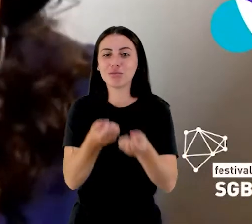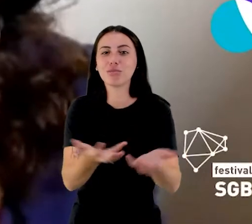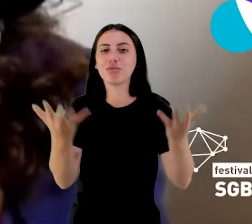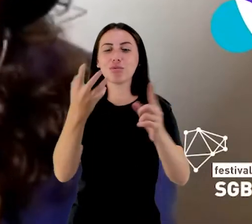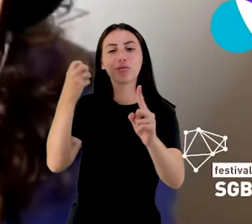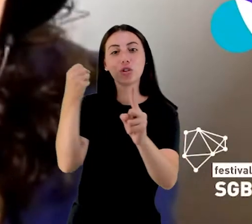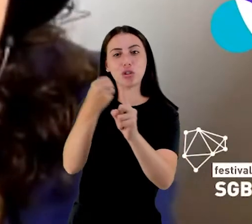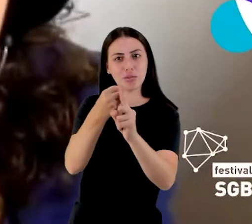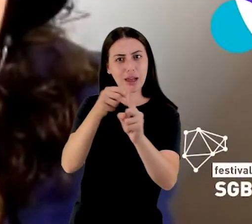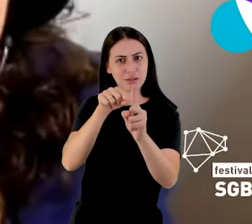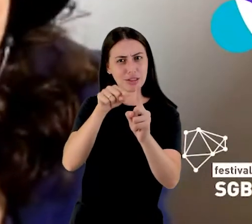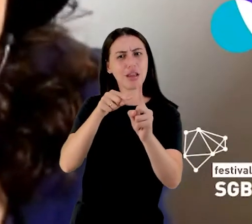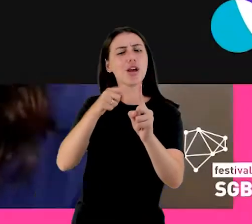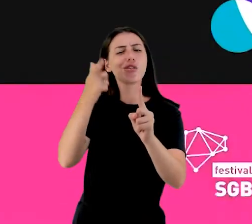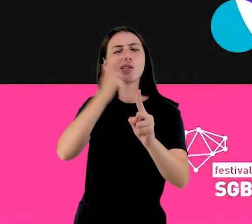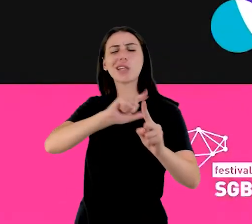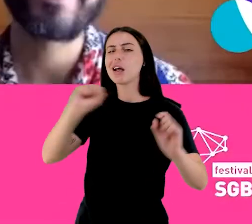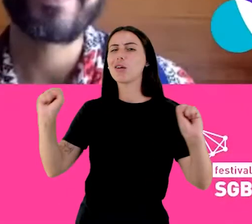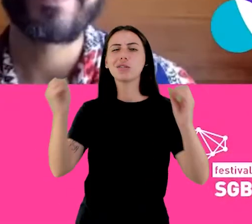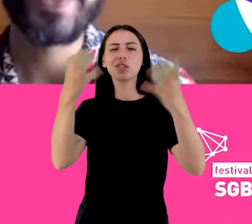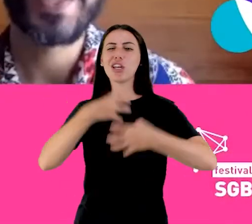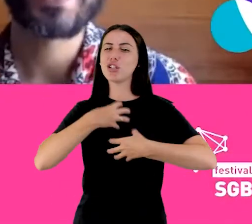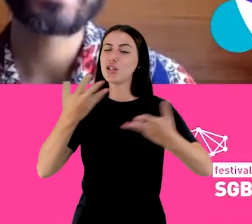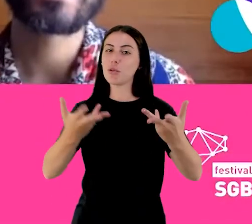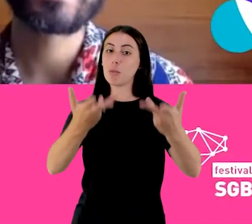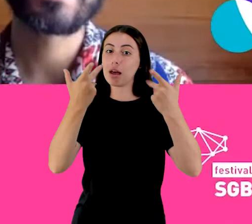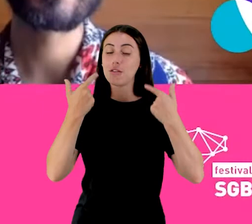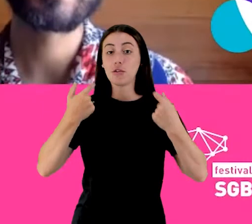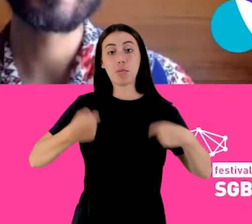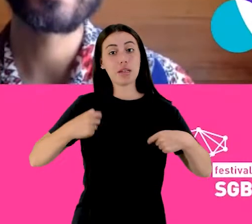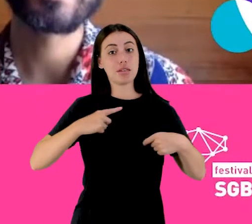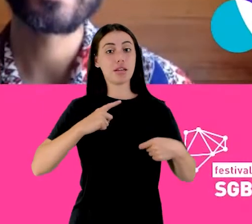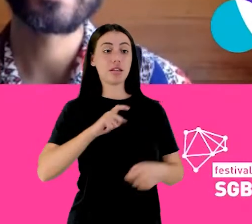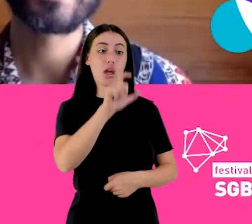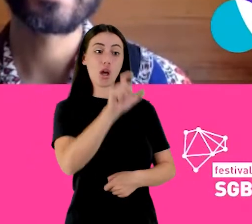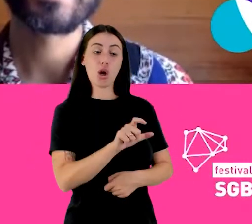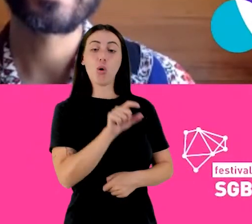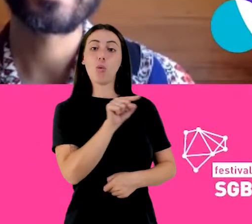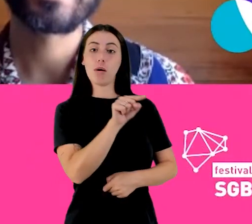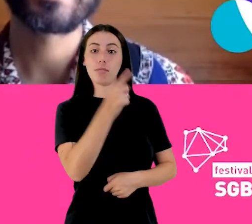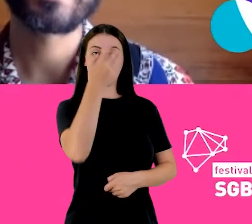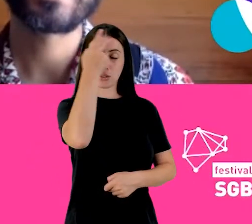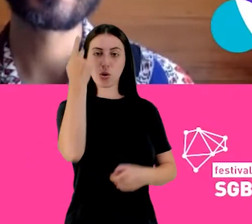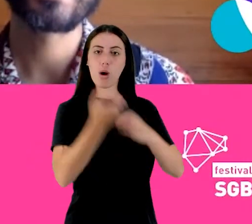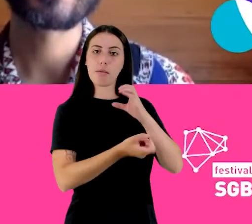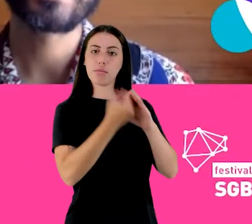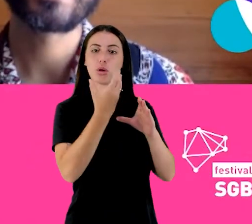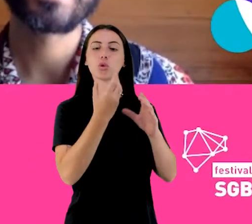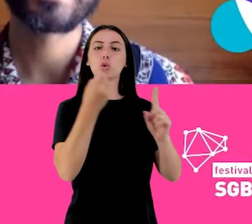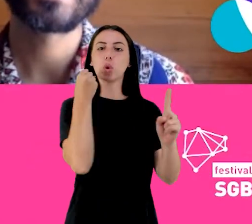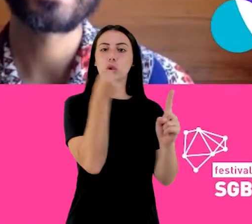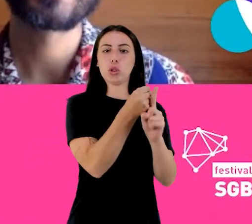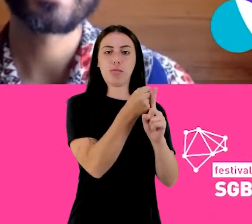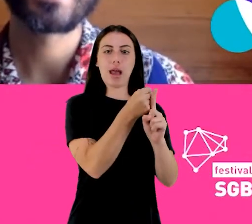a narrativa muito importante. E o Menino 23 teve uma trajetória linda. Foram 4, 5 anos